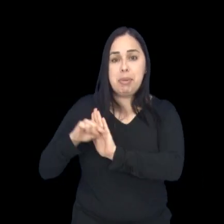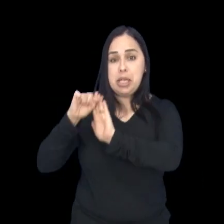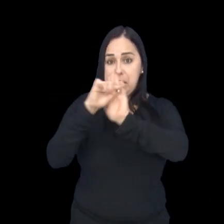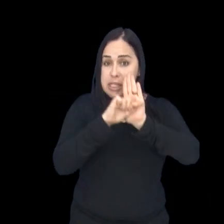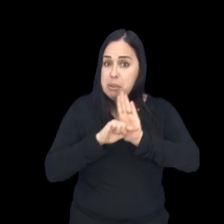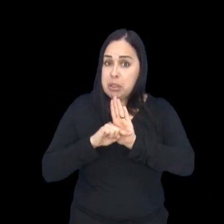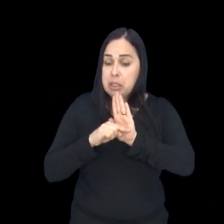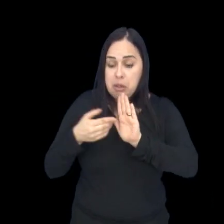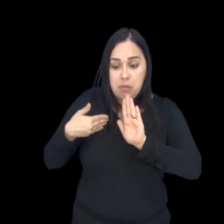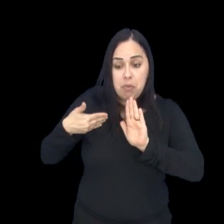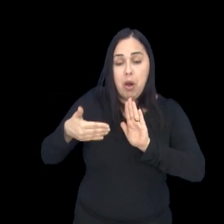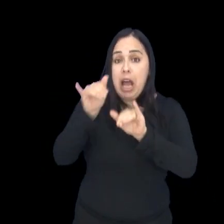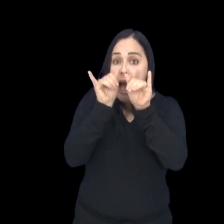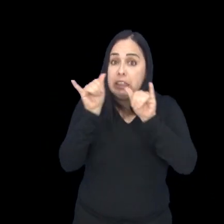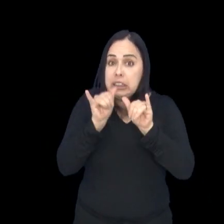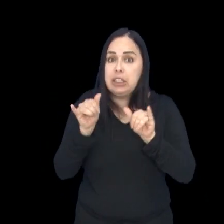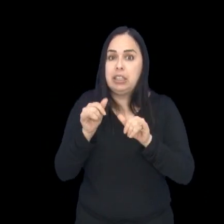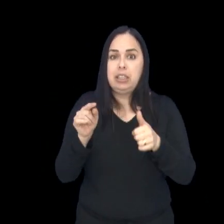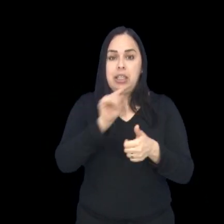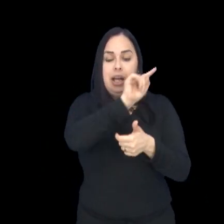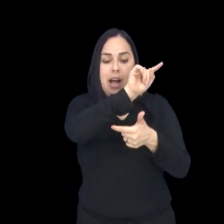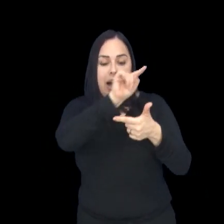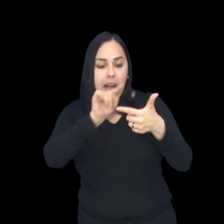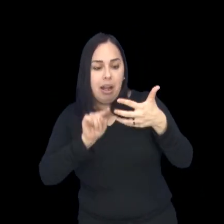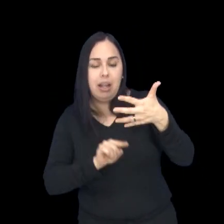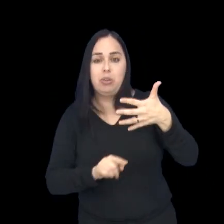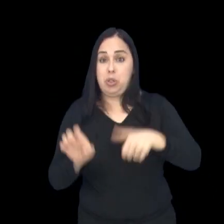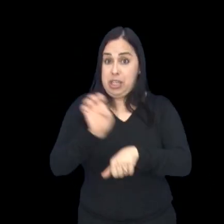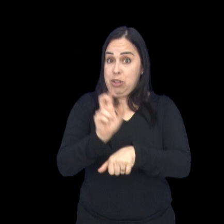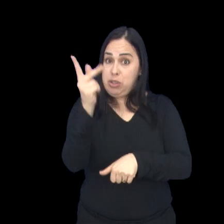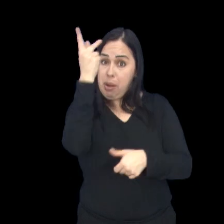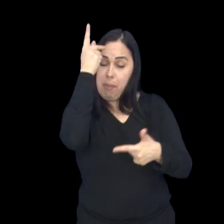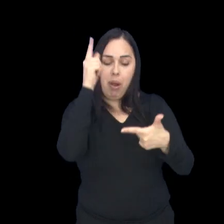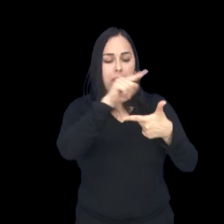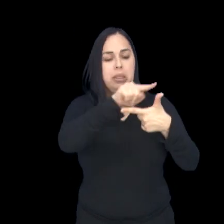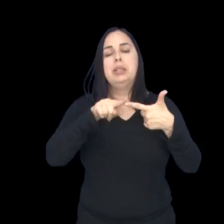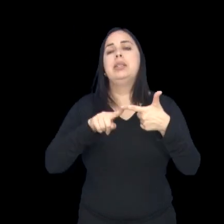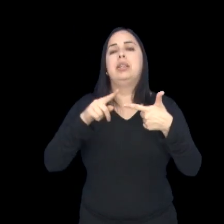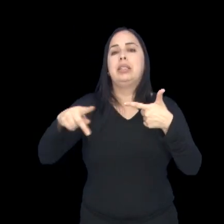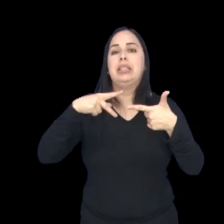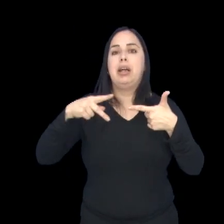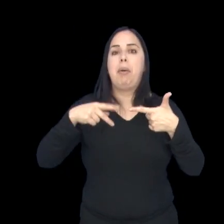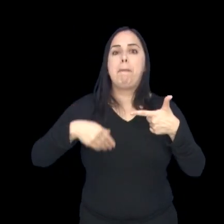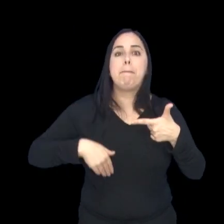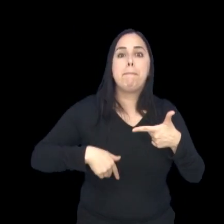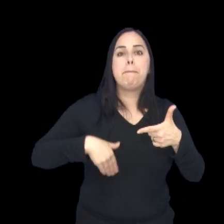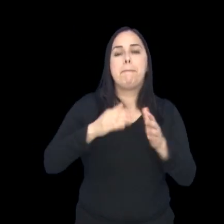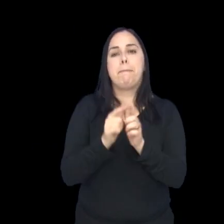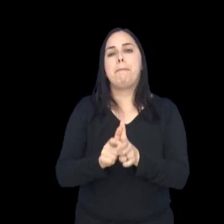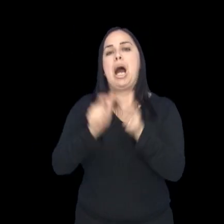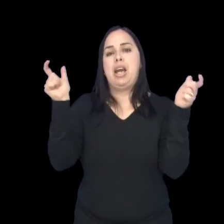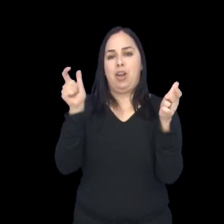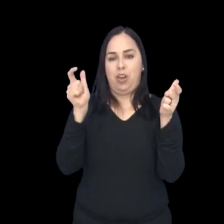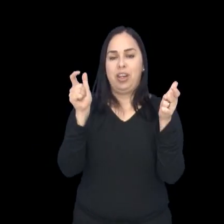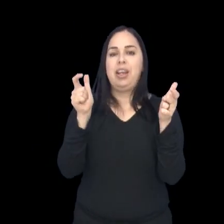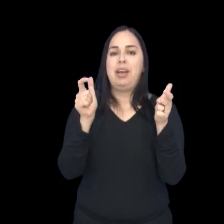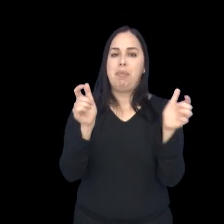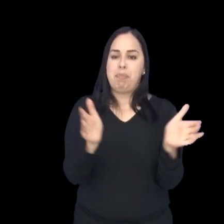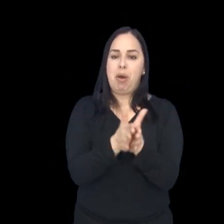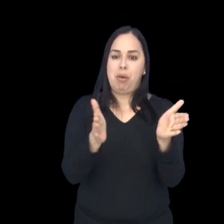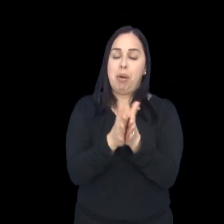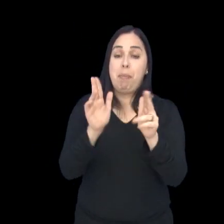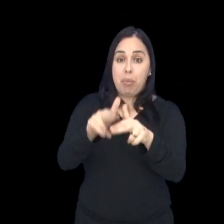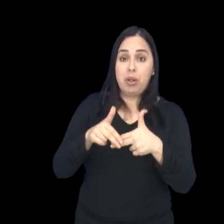divulgados recentemente, a segunda cidade do estado de São Paulo com o maior número de pobres. Por isso que eu